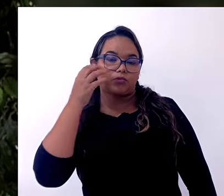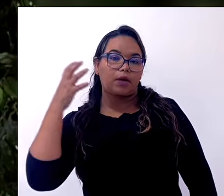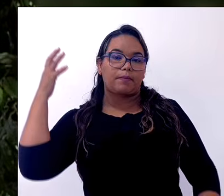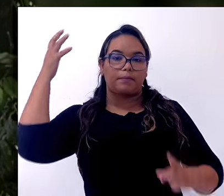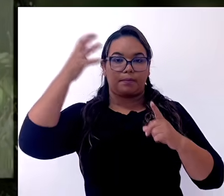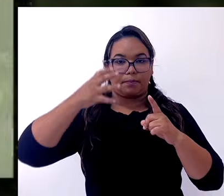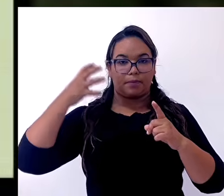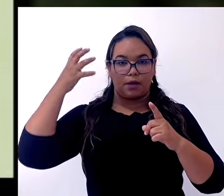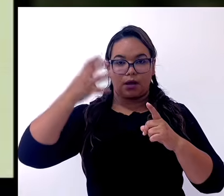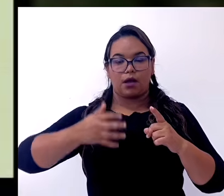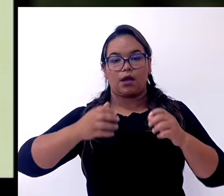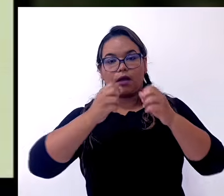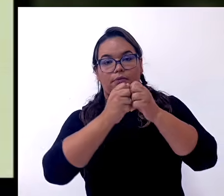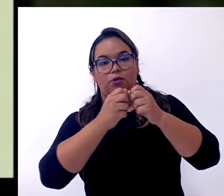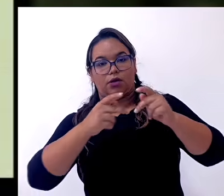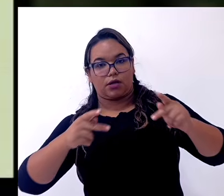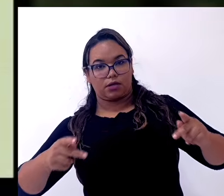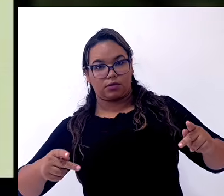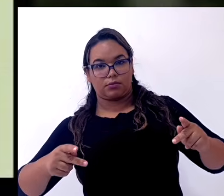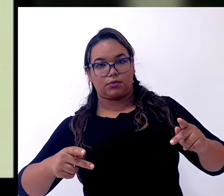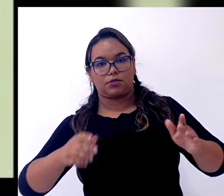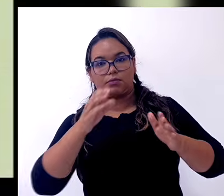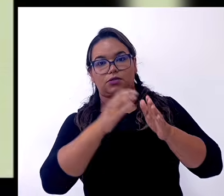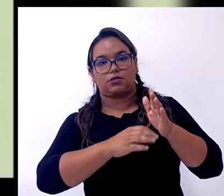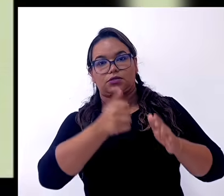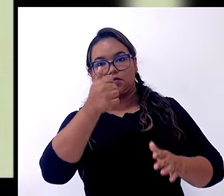Vamos dar uma olhada no que aconteceu aqui.